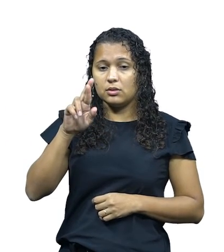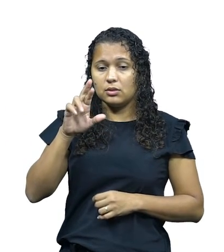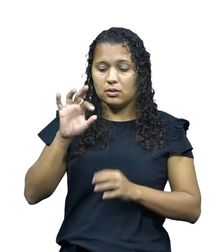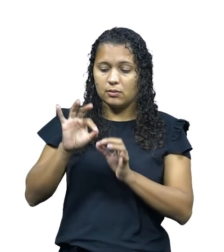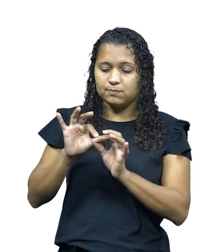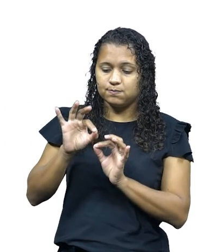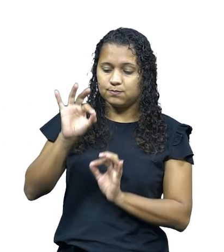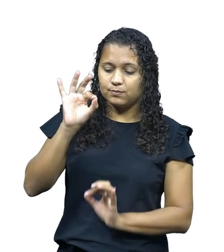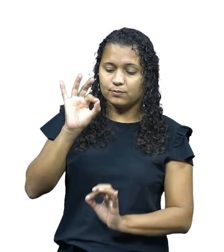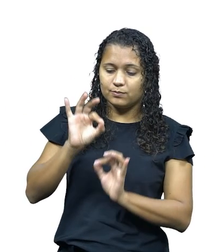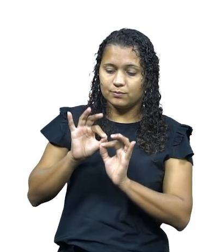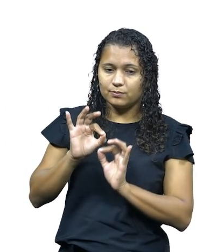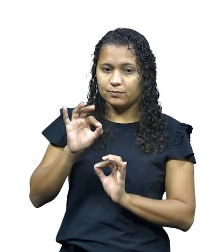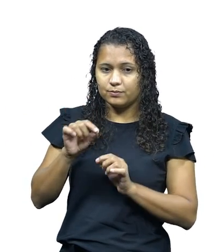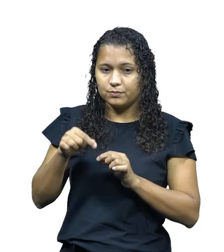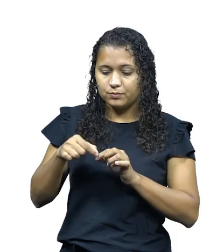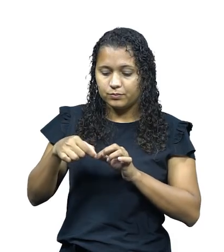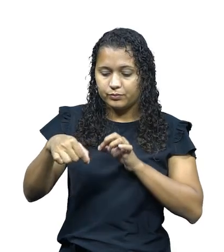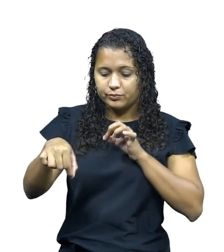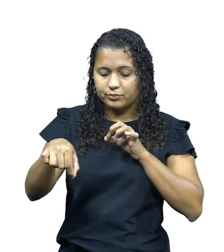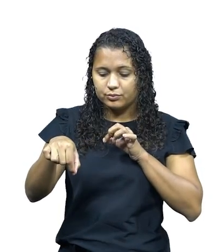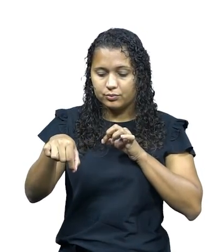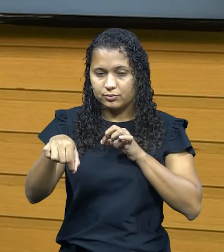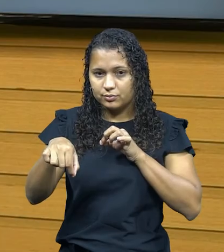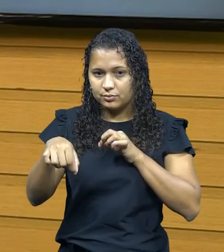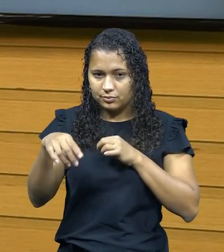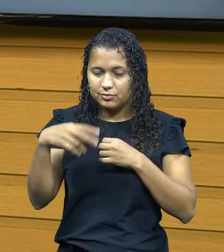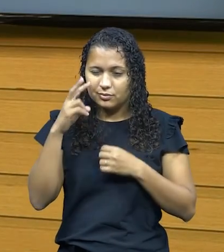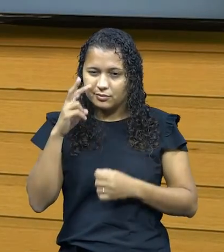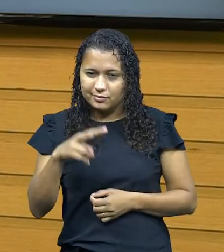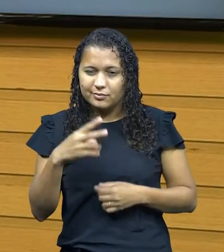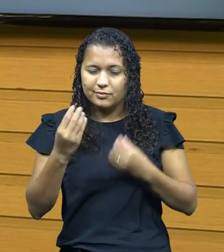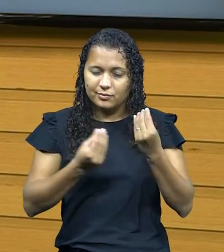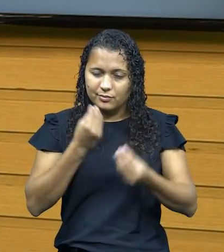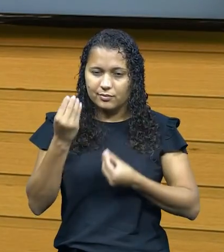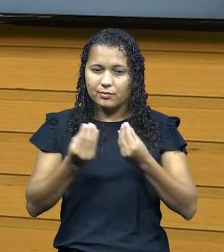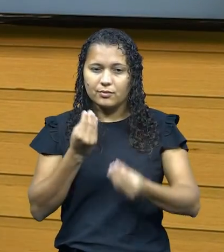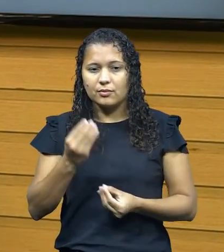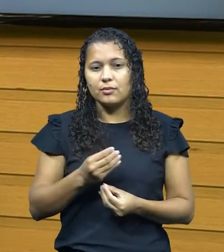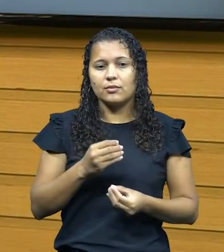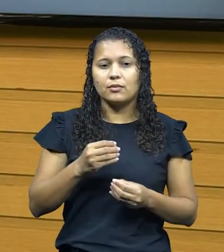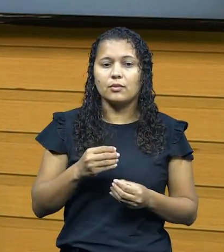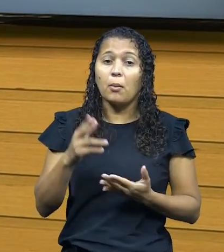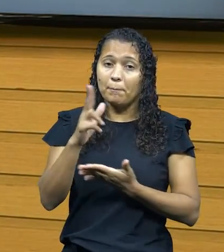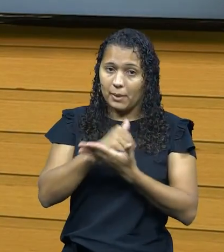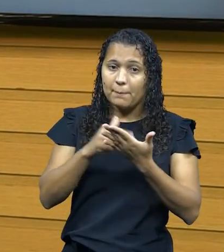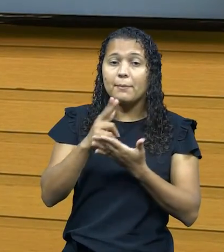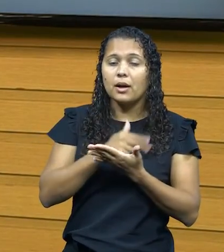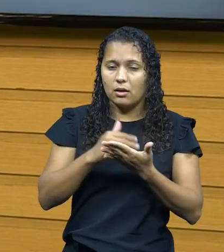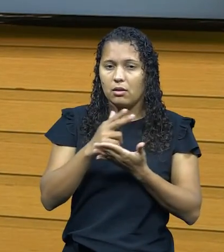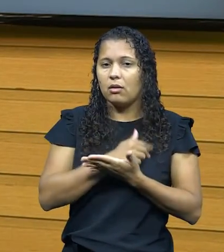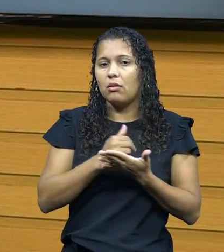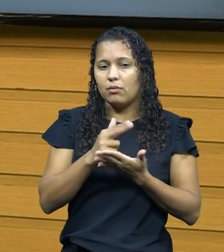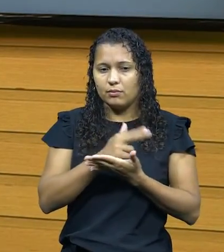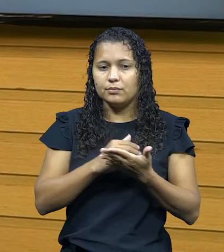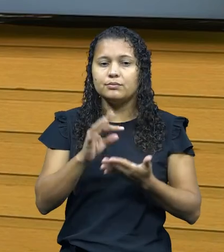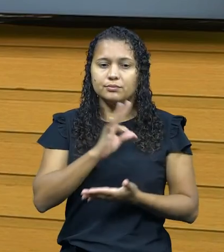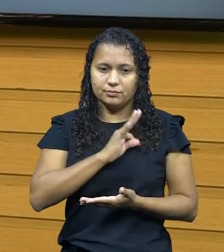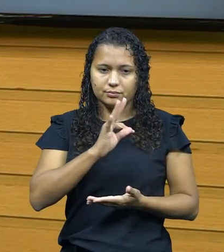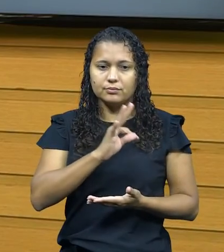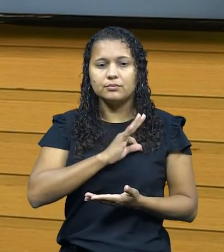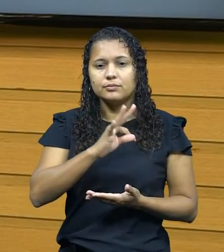esquerda, nós observamos o quê? A largura do objeto. E ali a gente vai colocar isso no